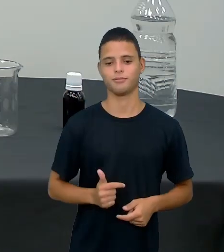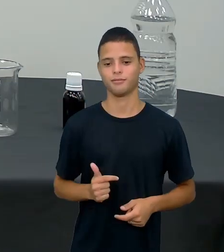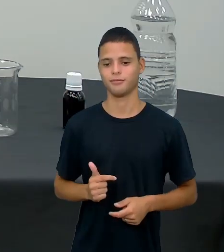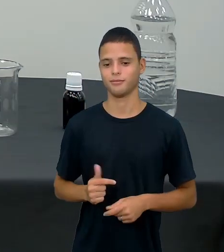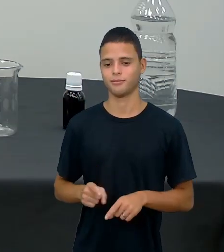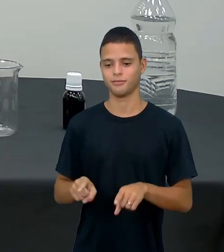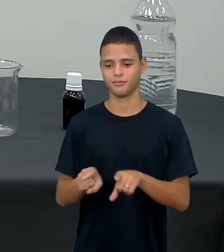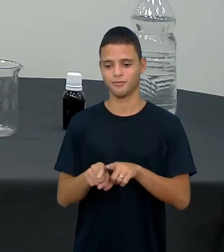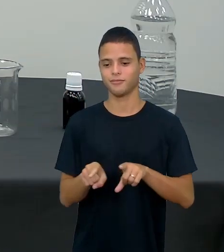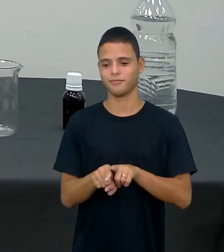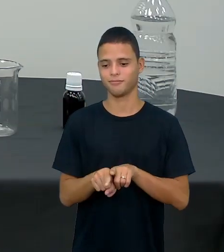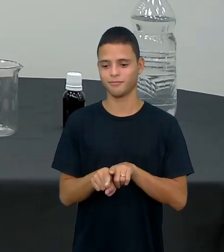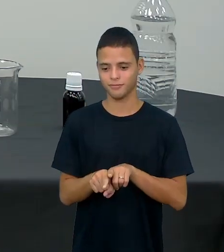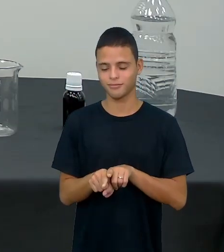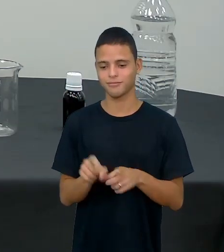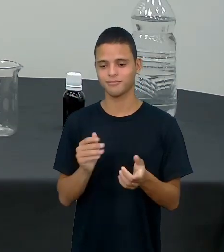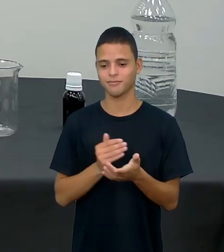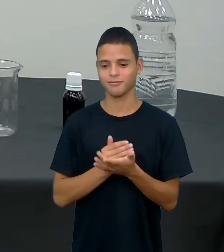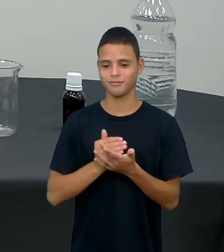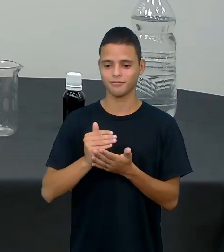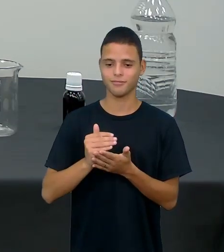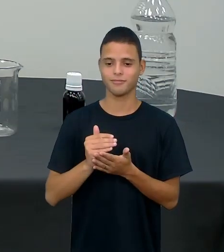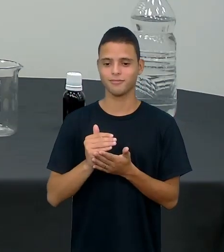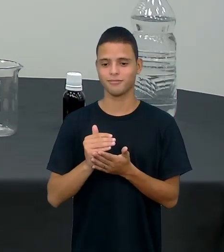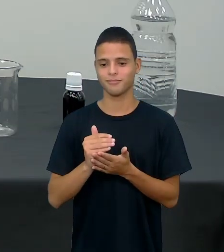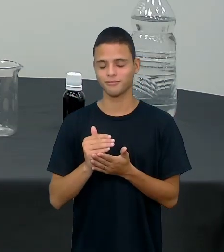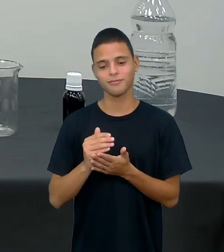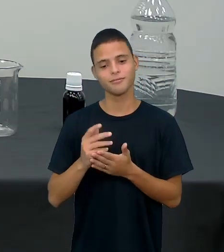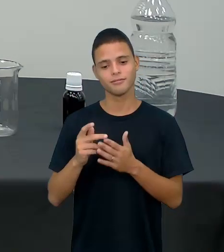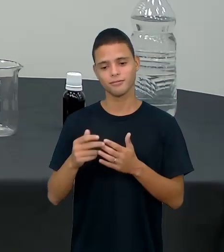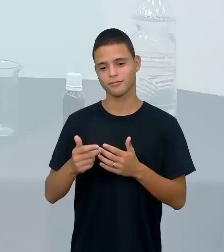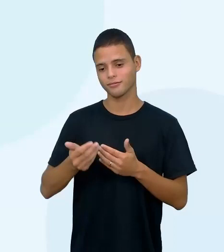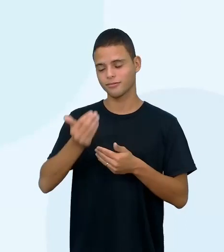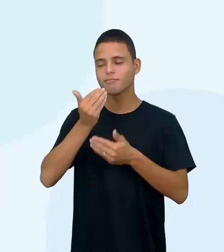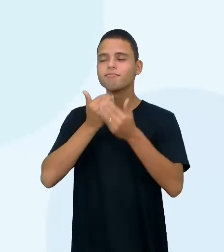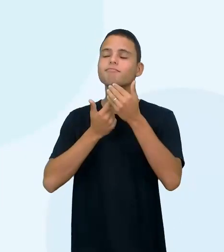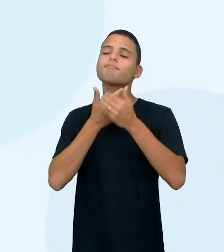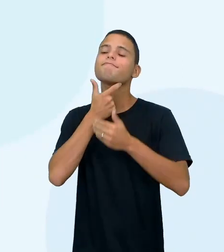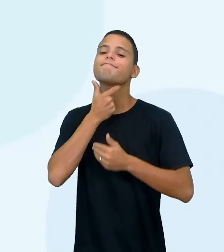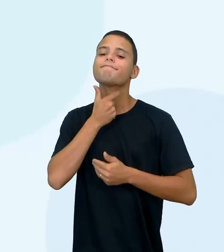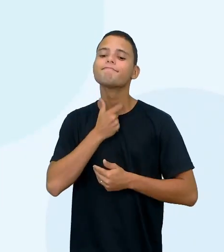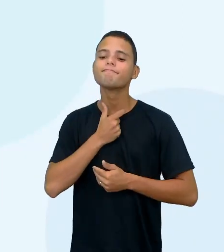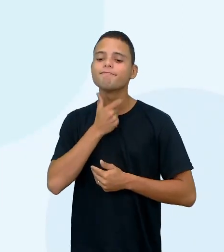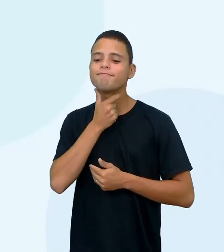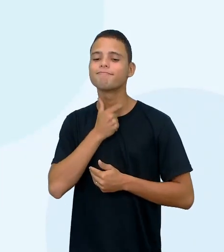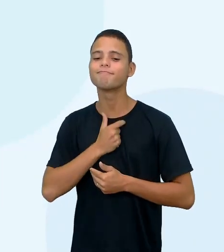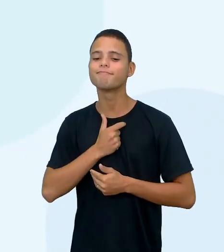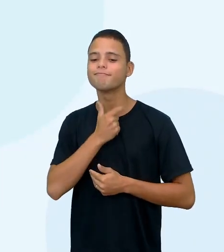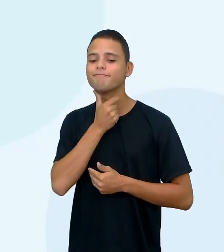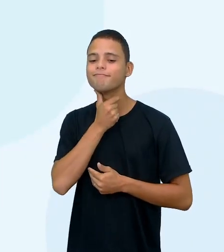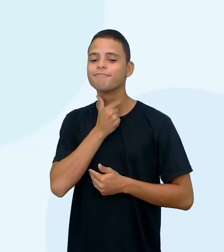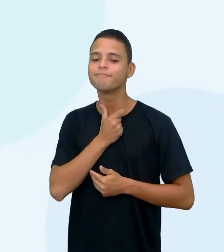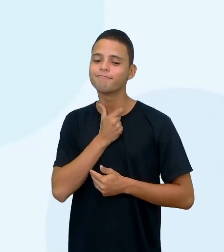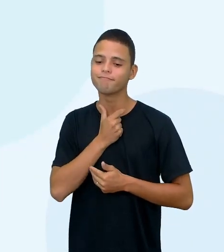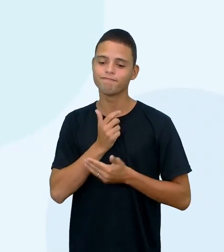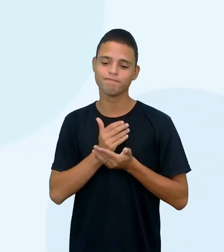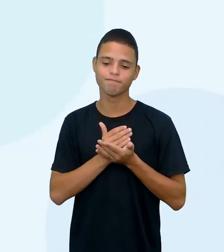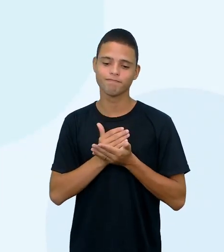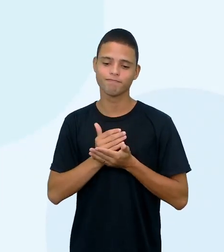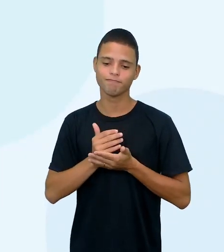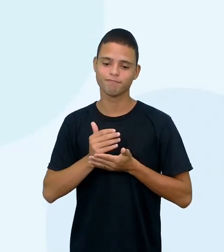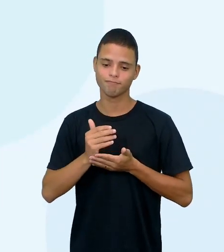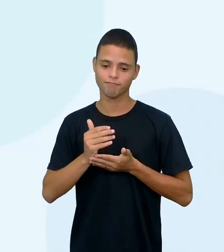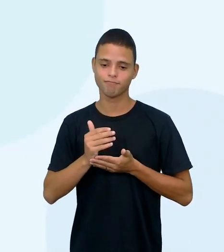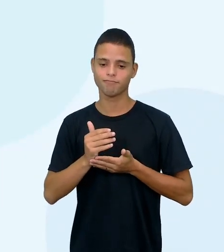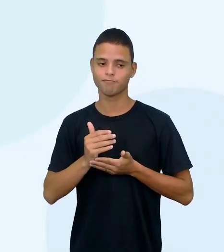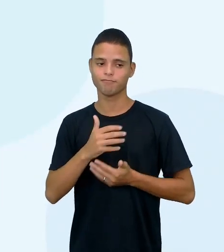esse canal, ele começa aqui na nossa boca, né, aqui na nossa garganta, e ele passa pelo nosso abdômen,